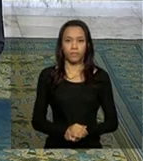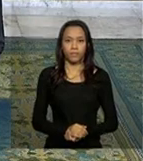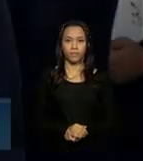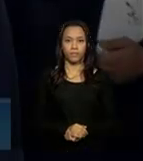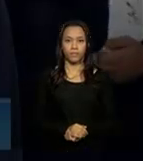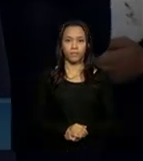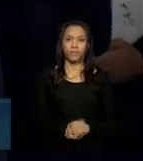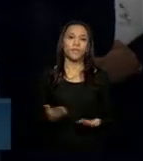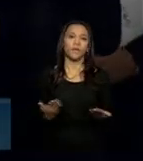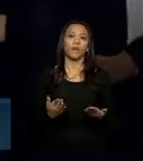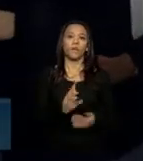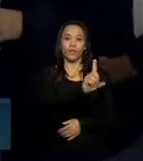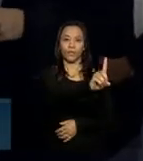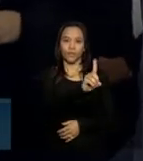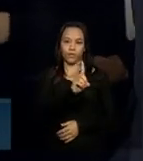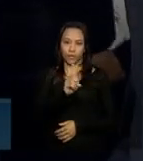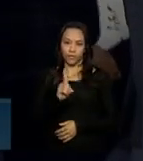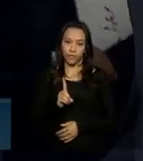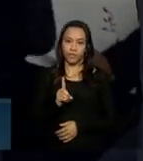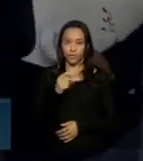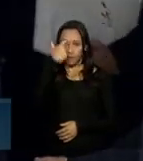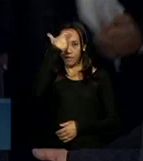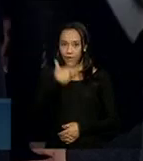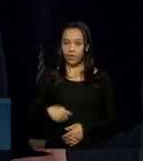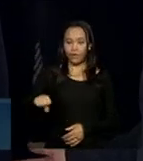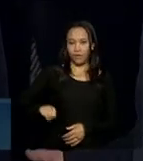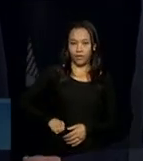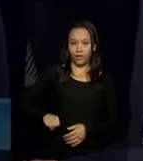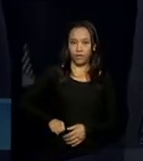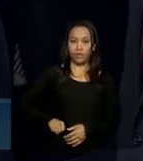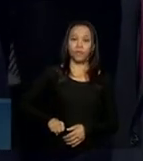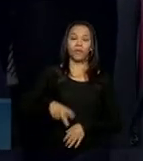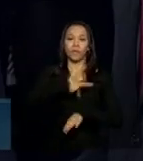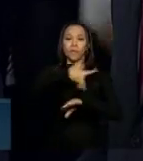O embaixador da República da Bulgária, Valery Yotov.